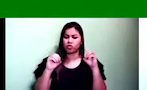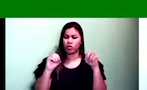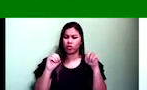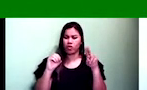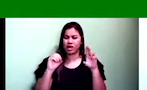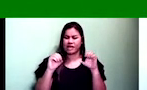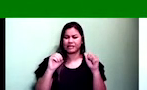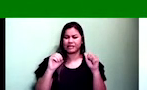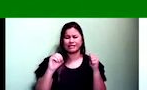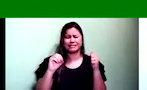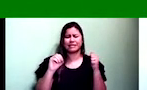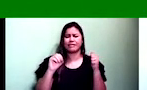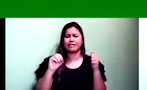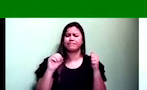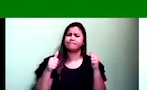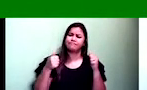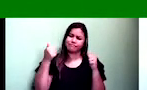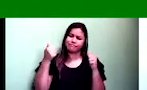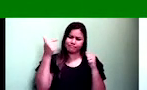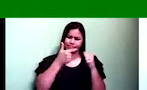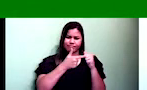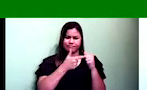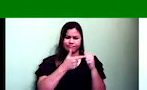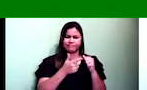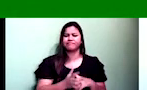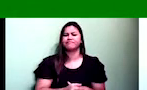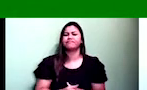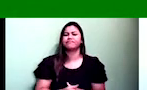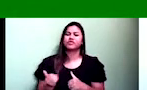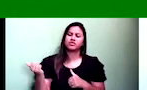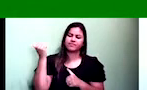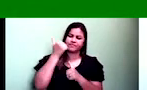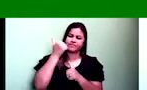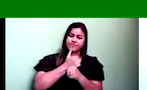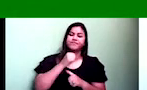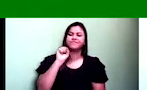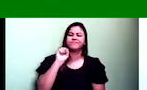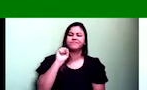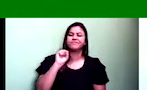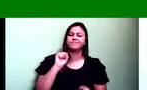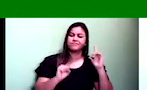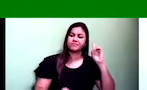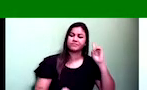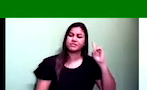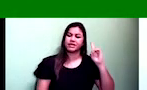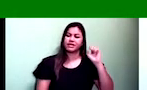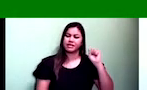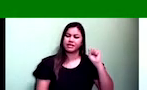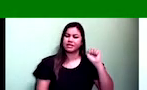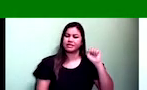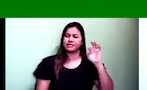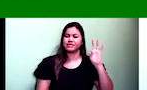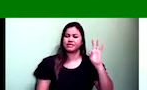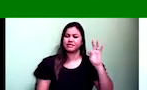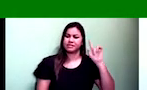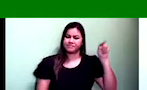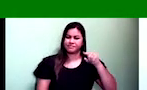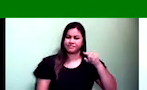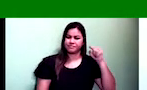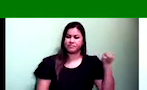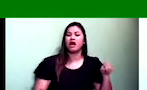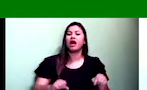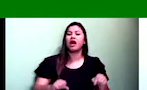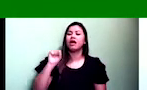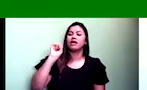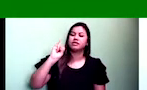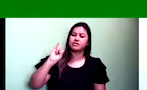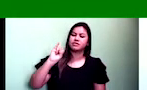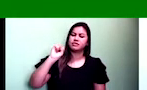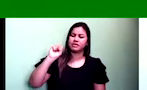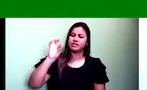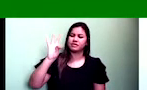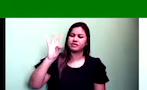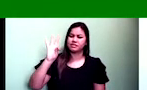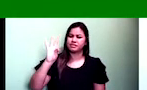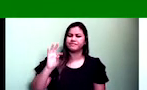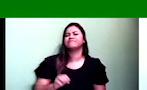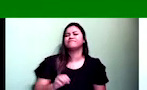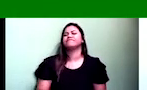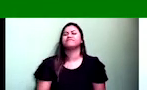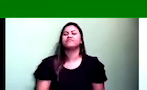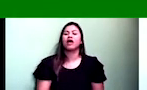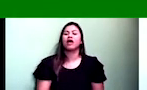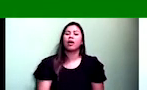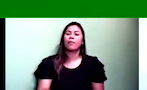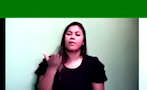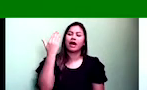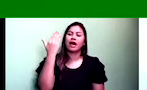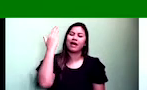Um pouco de história das doenças sexualmente transmissíveis. Um filósofo italiano, Ricordi,